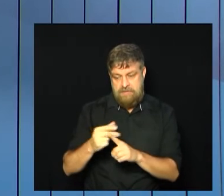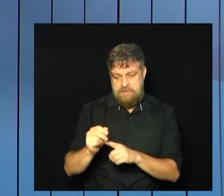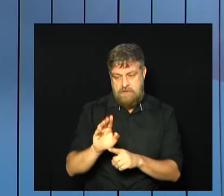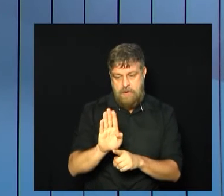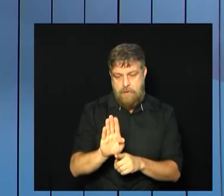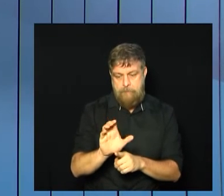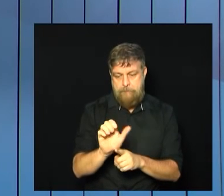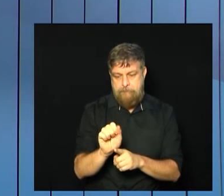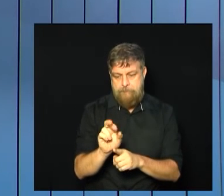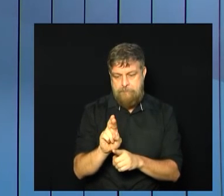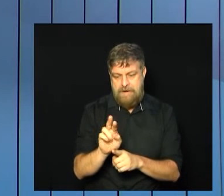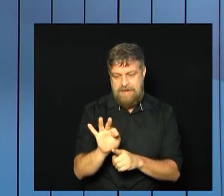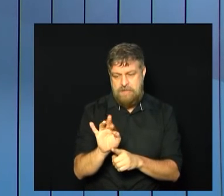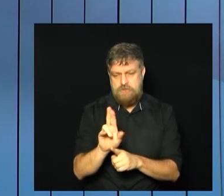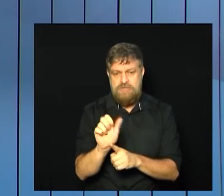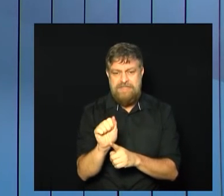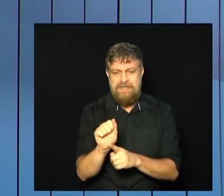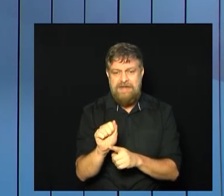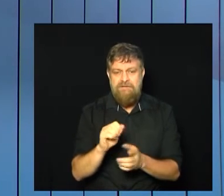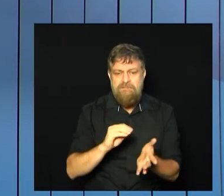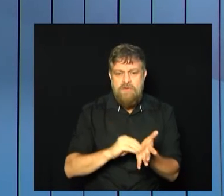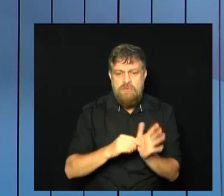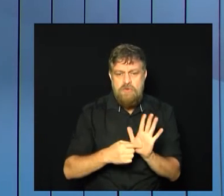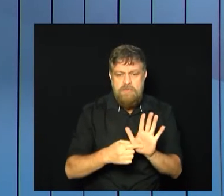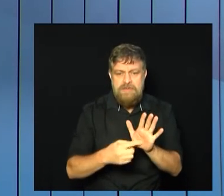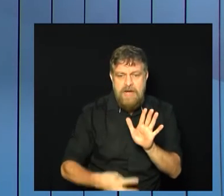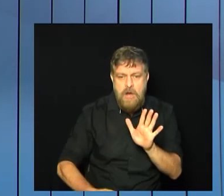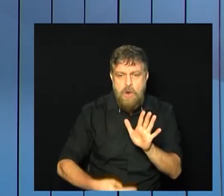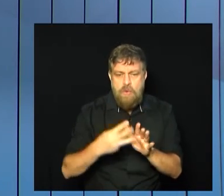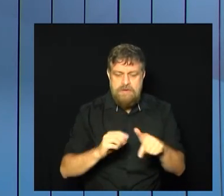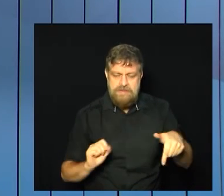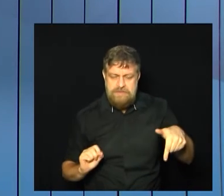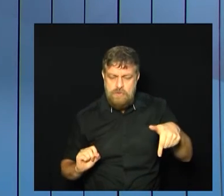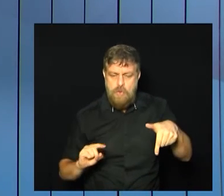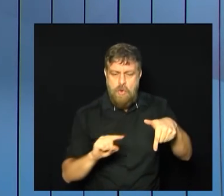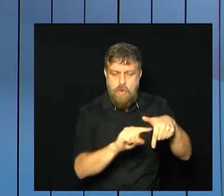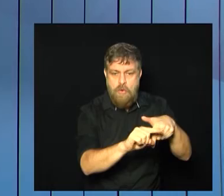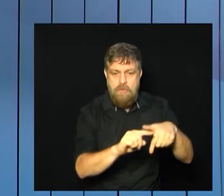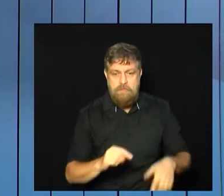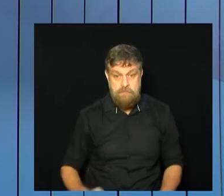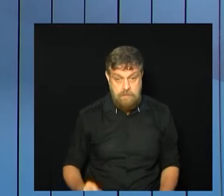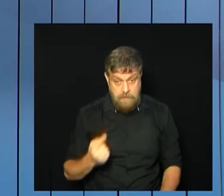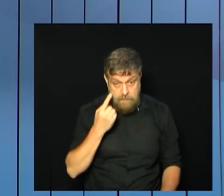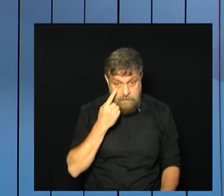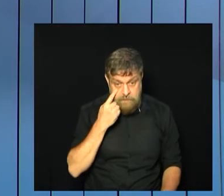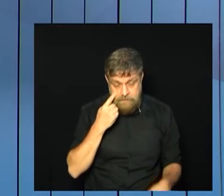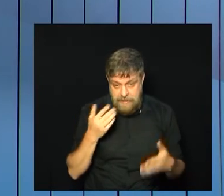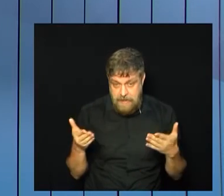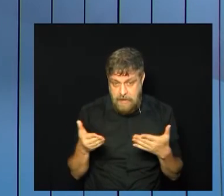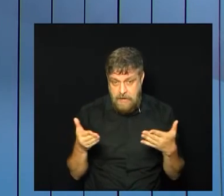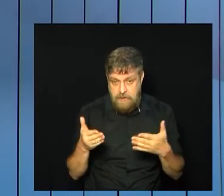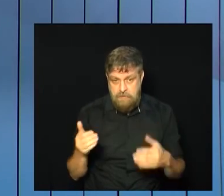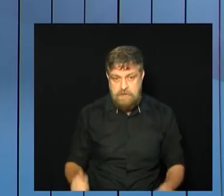sobre o Osiel. E ficou faltando mostrar aqui o terceiro gol do Bartiras, marcado pelo Maurício. Então vamos conferir agora